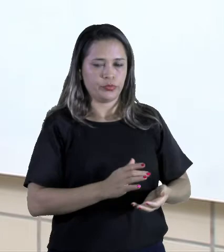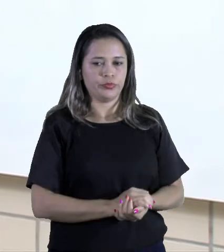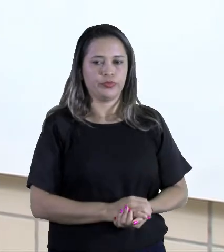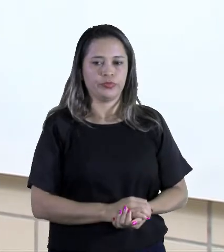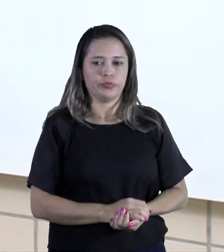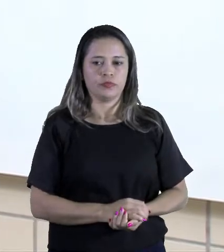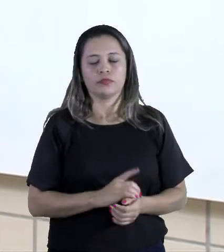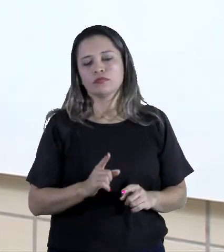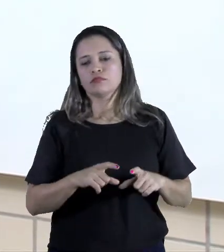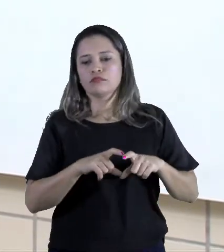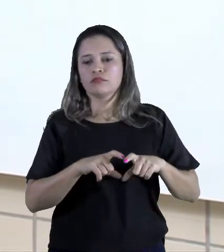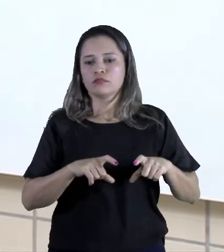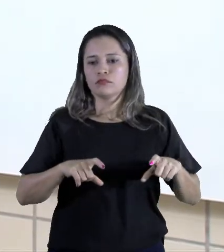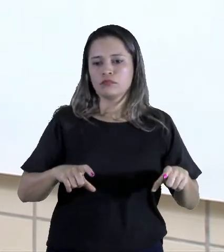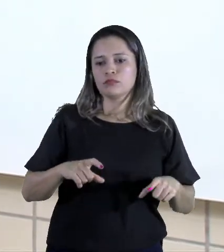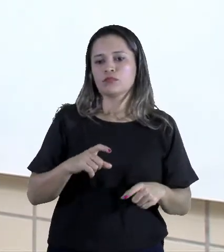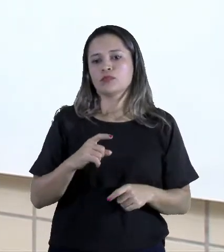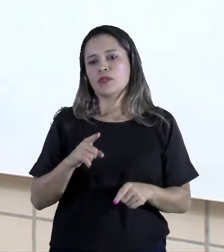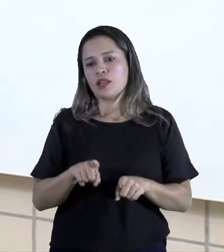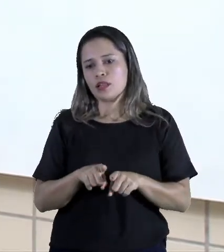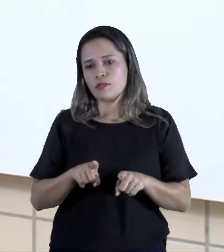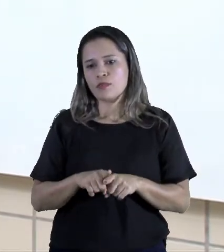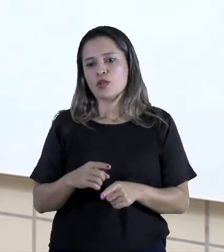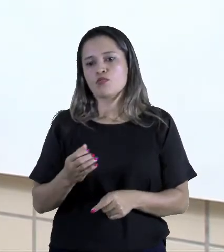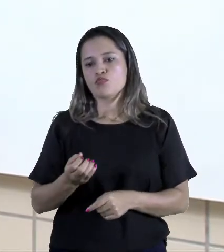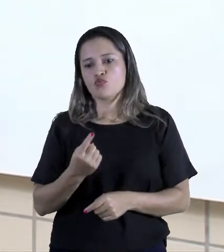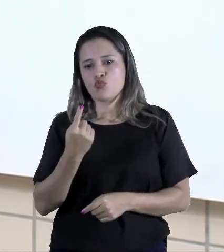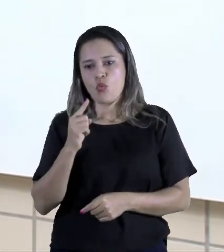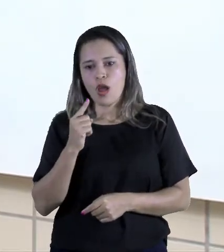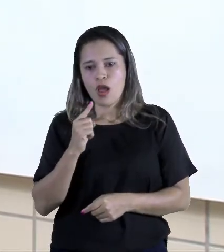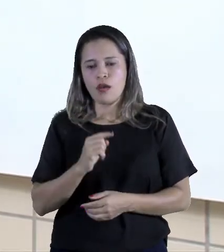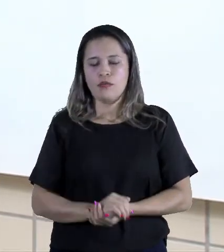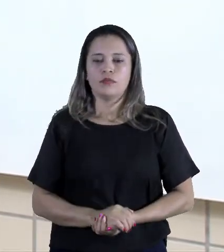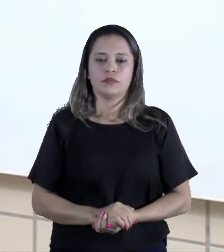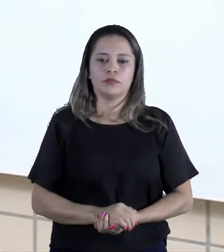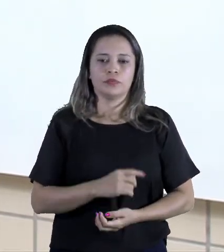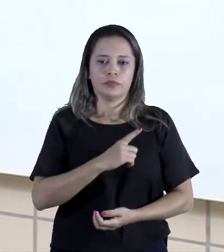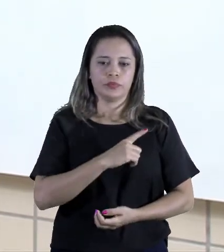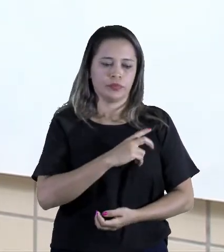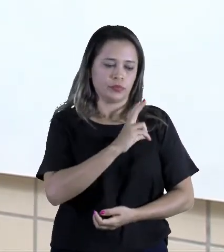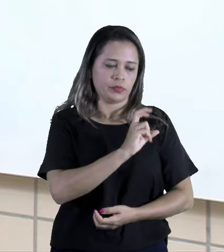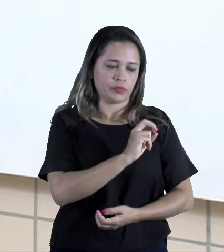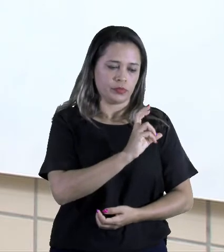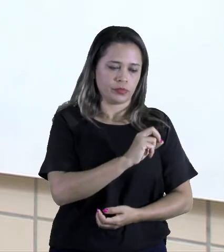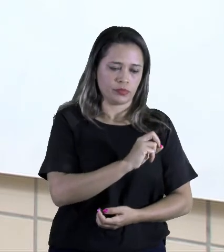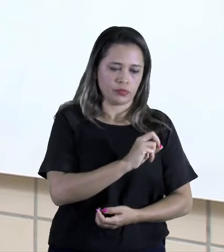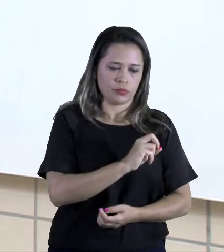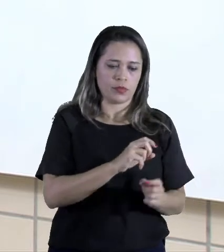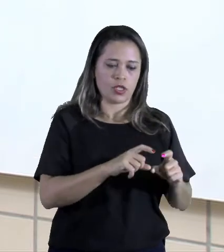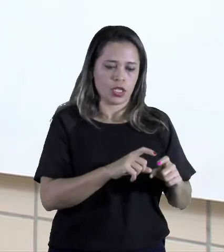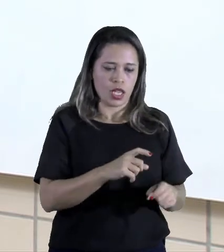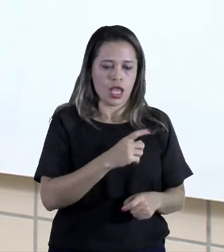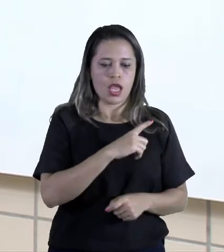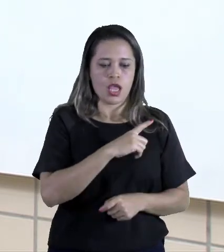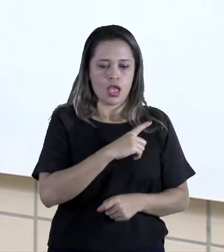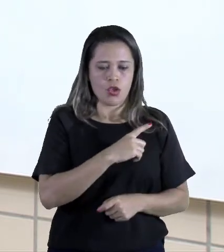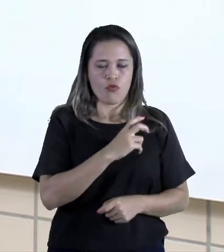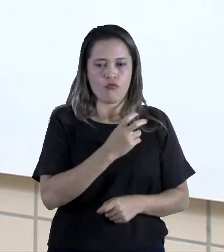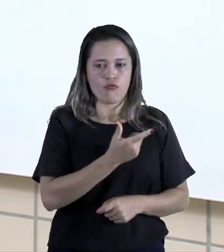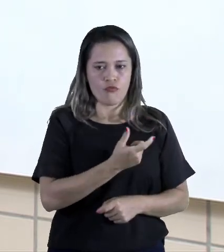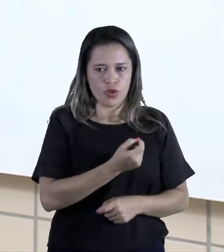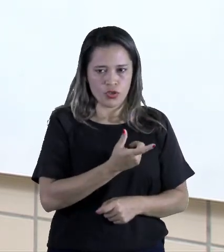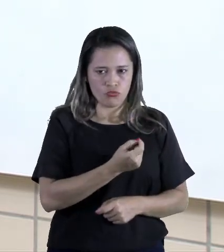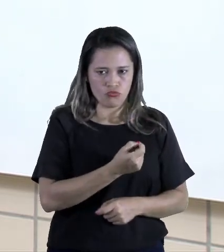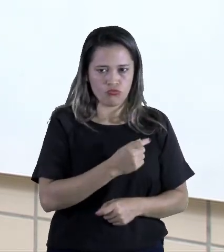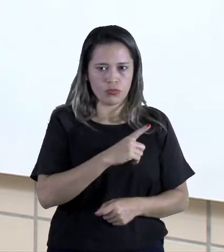as notas e moedas de R$1. Ó, eu tenho 50, tenho uma nota de 20, tenho uma nota